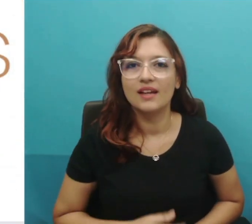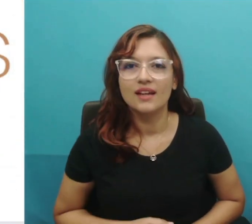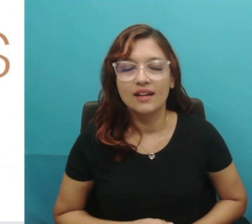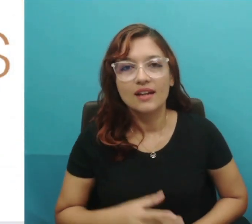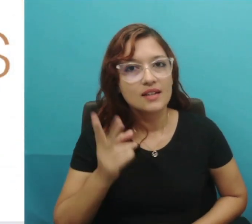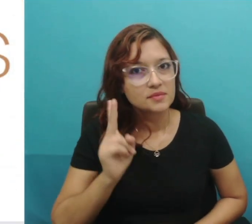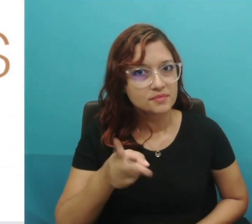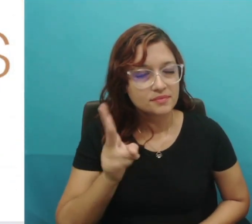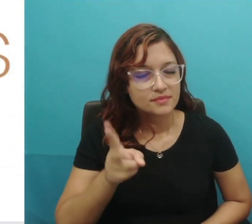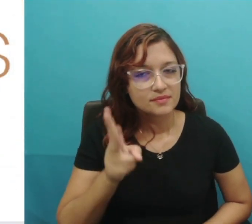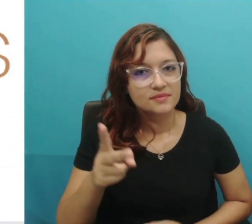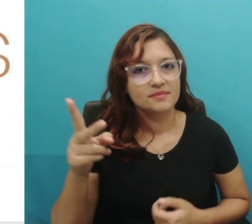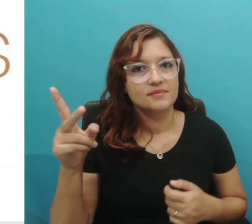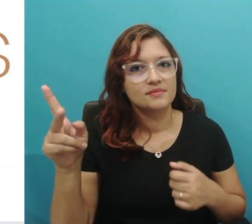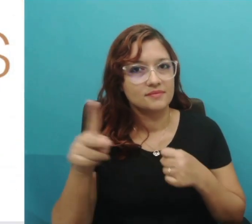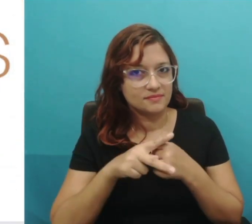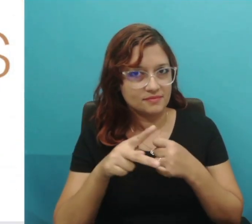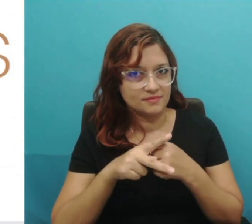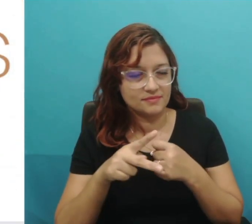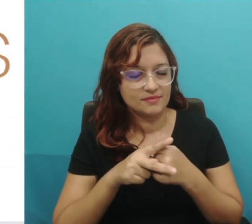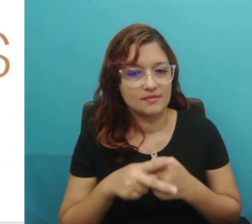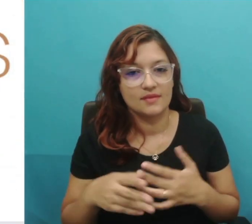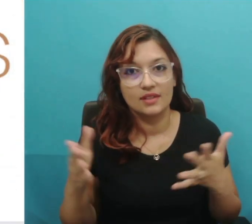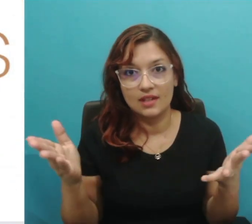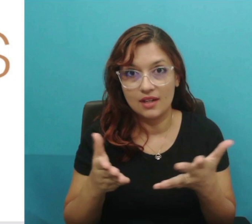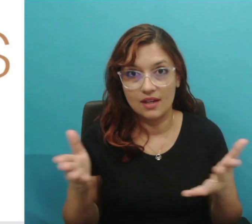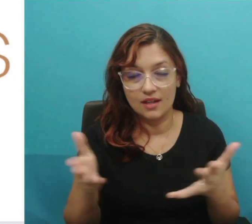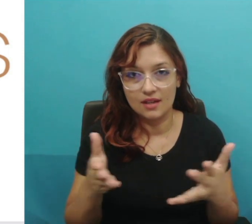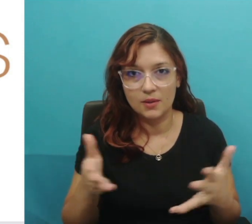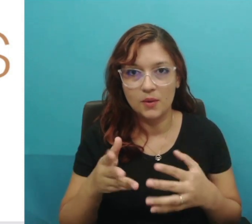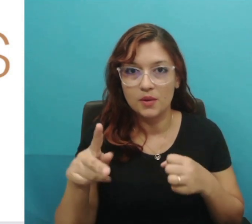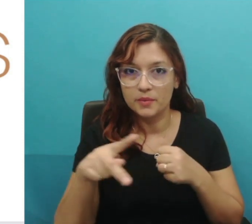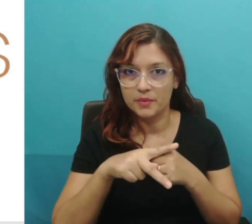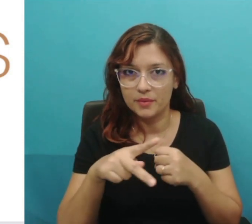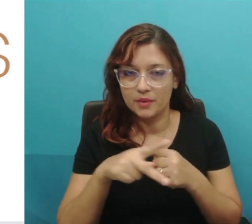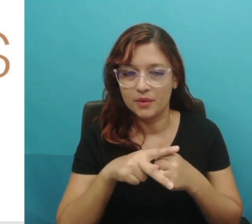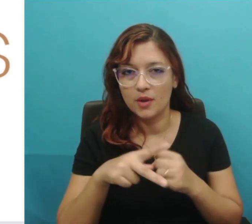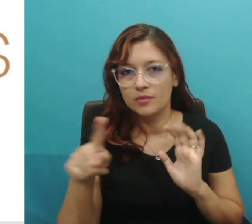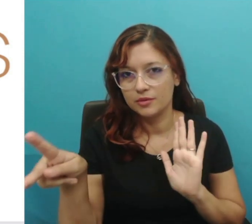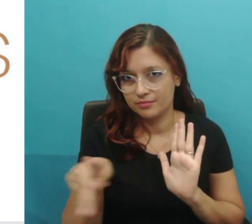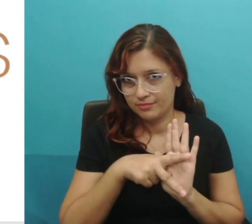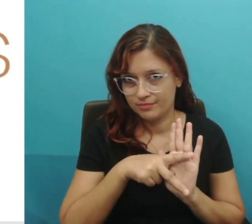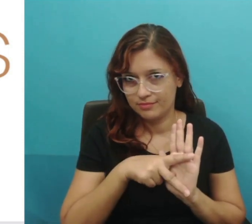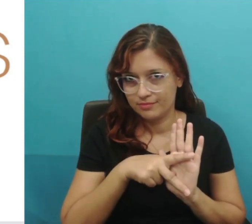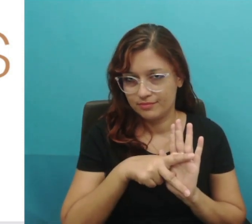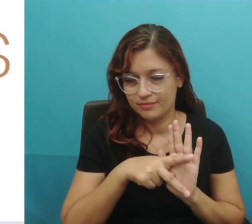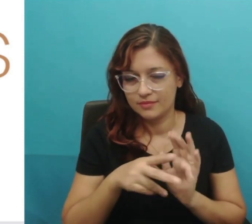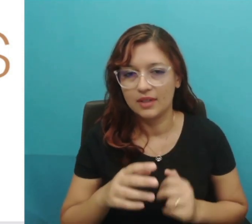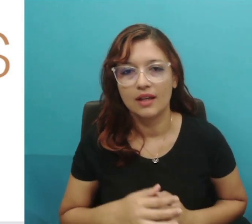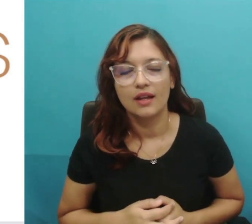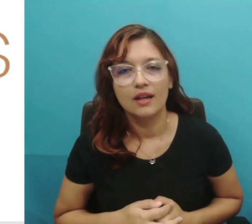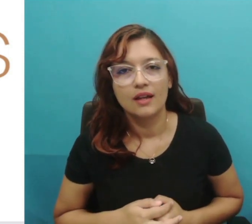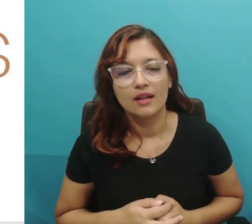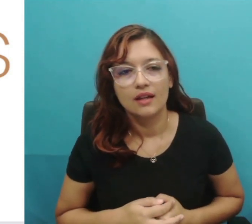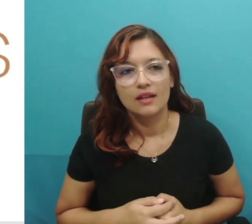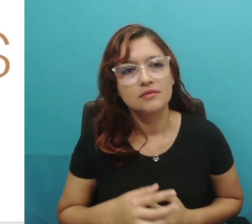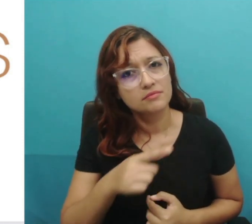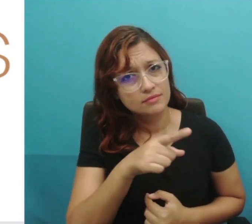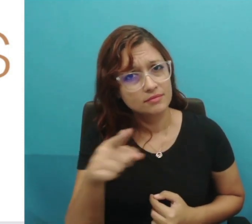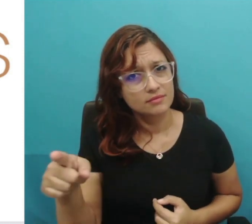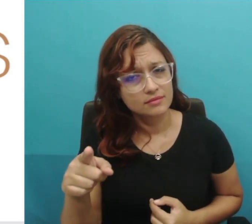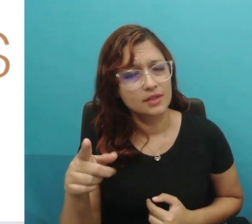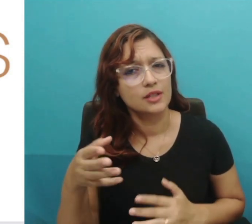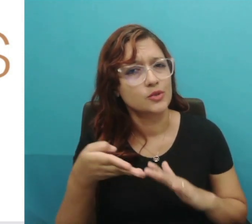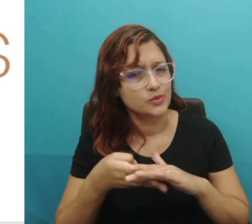Olá, tudo bem? Vamos continuar falando sobre pronomes e agora os pronomes possessivos.